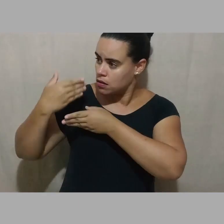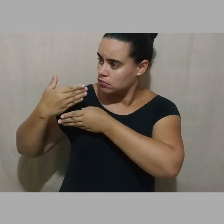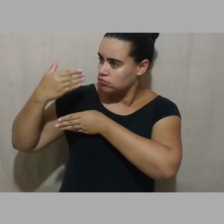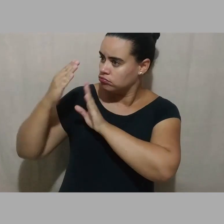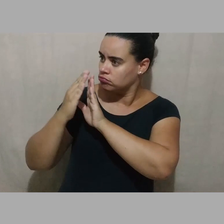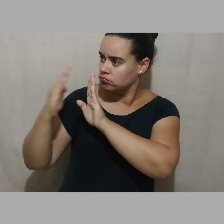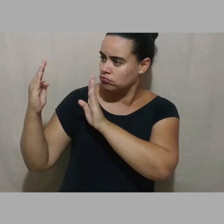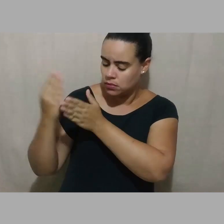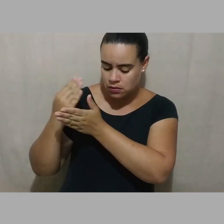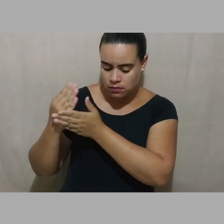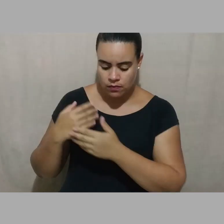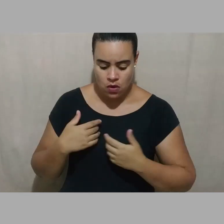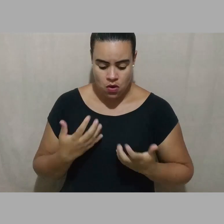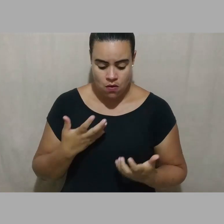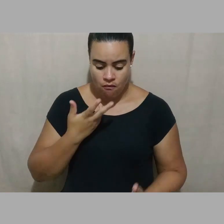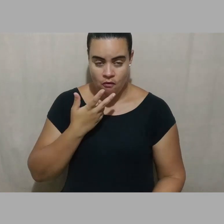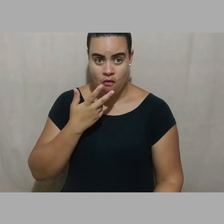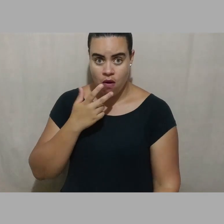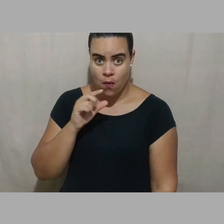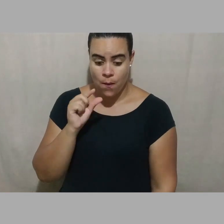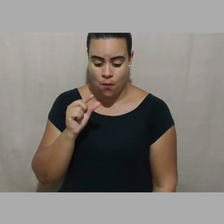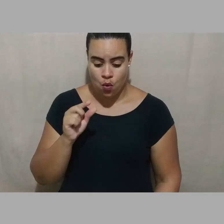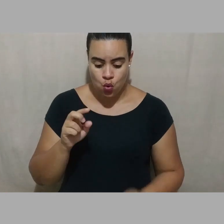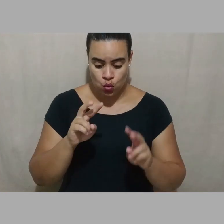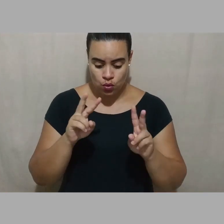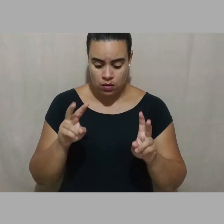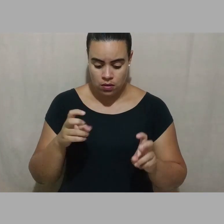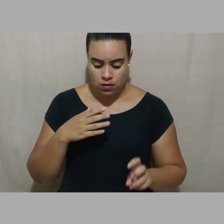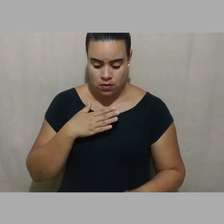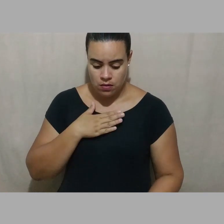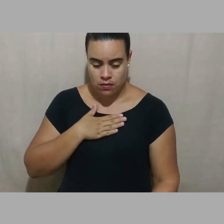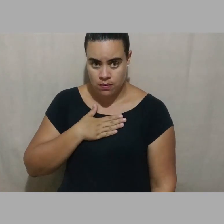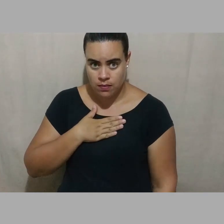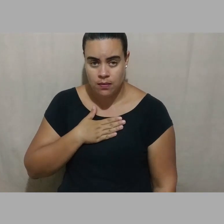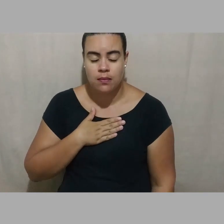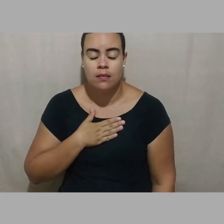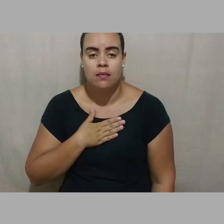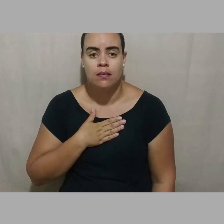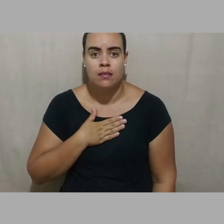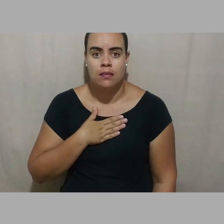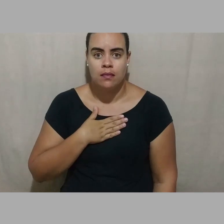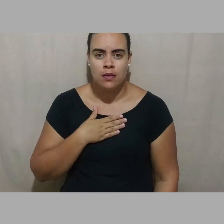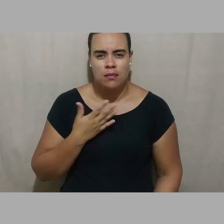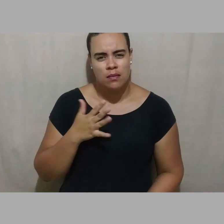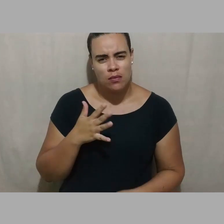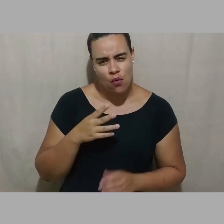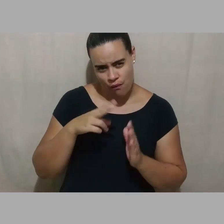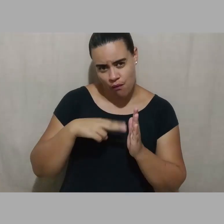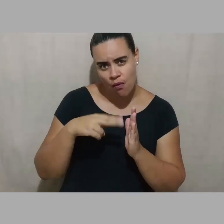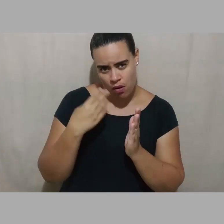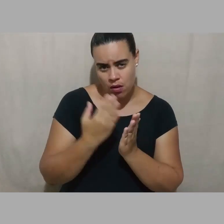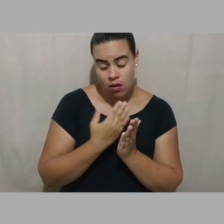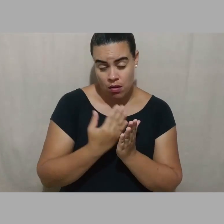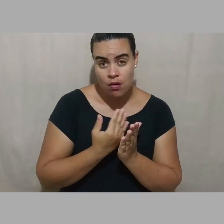atrás de mim uma estante com livros. Quero falar um pouco sobre o meu conto, A Declaração de uma Morte Anunciada.